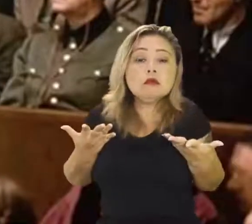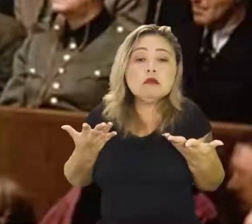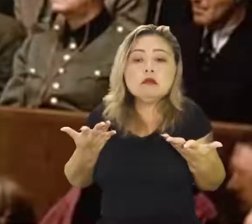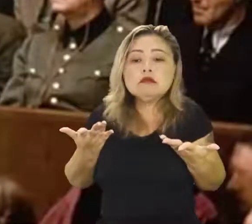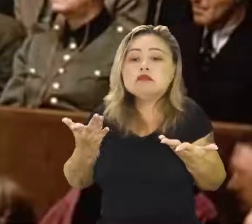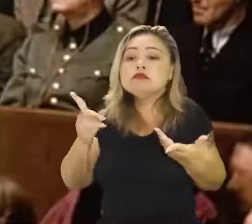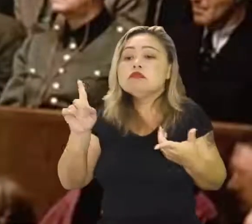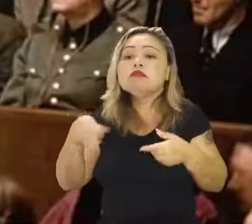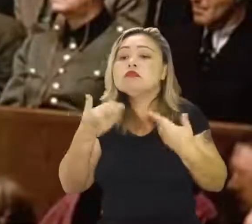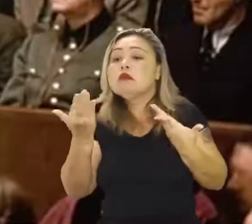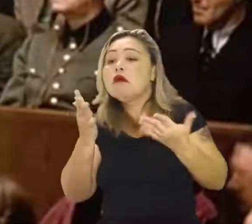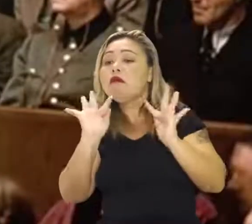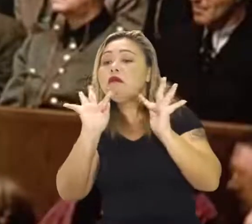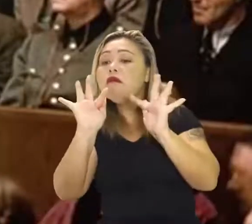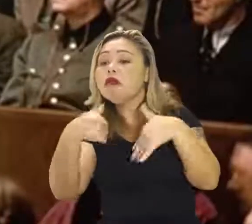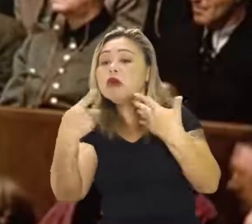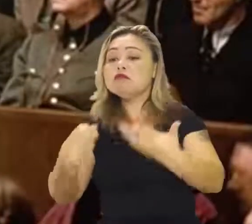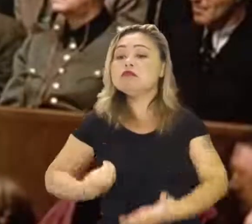seu destino?